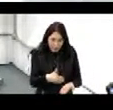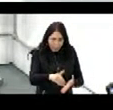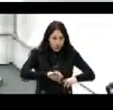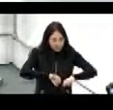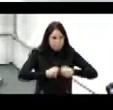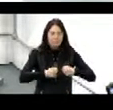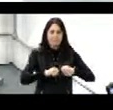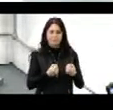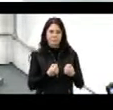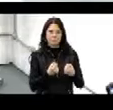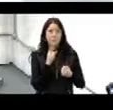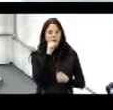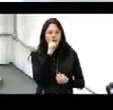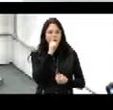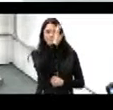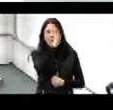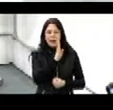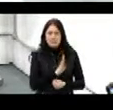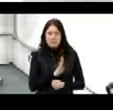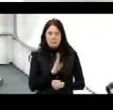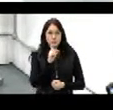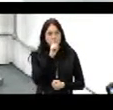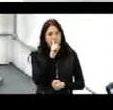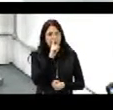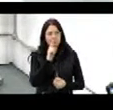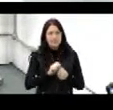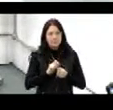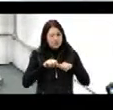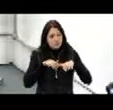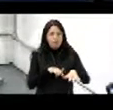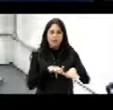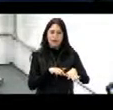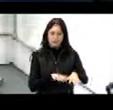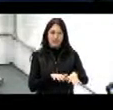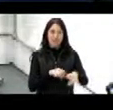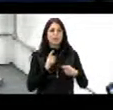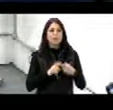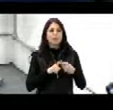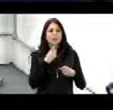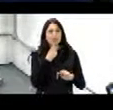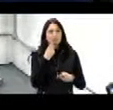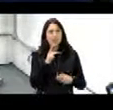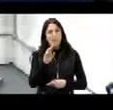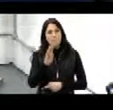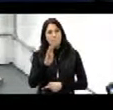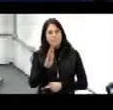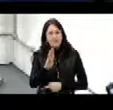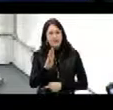as mães que nos assistem nesse momento, porque fala do acesso ao benefício do BPC.